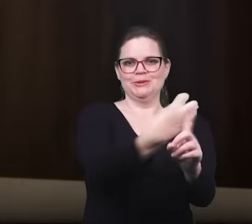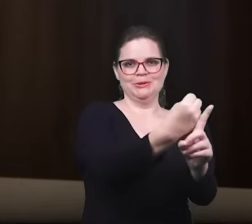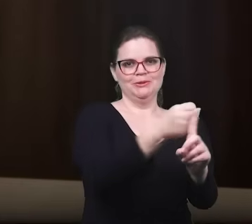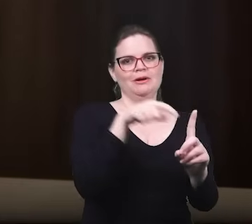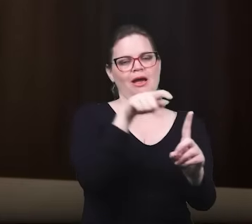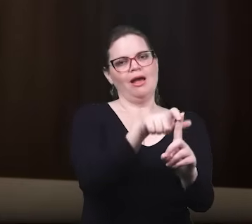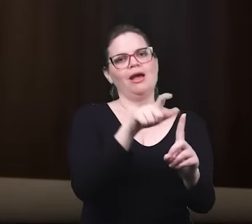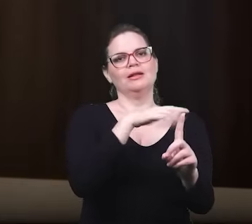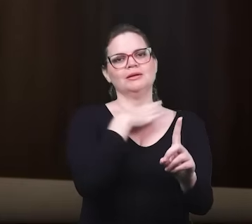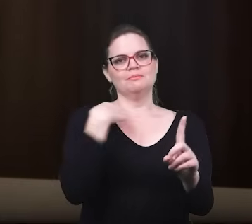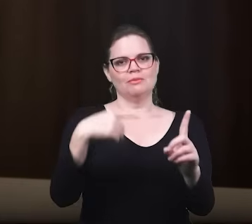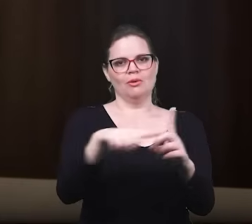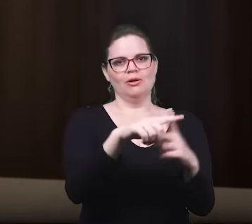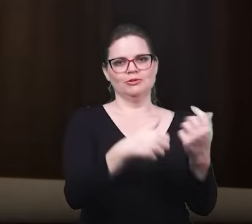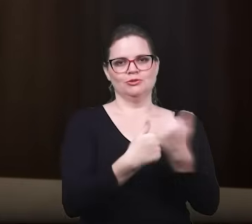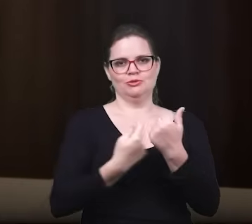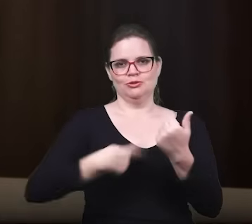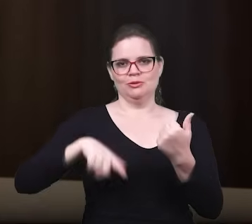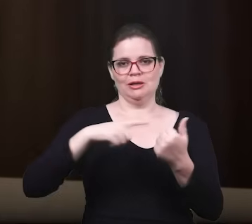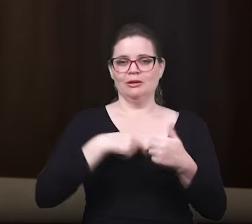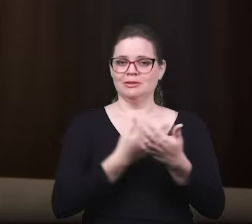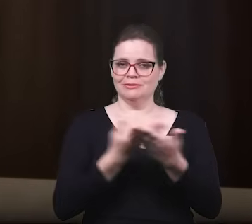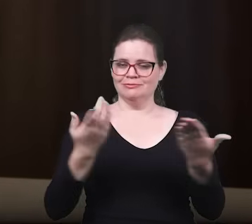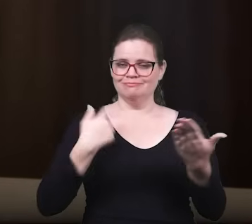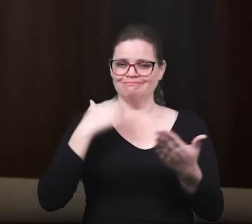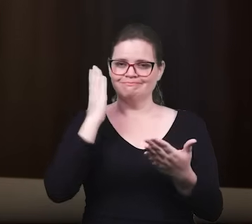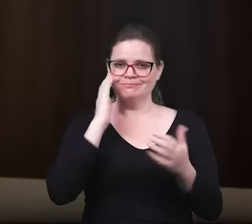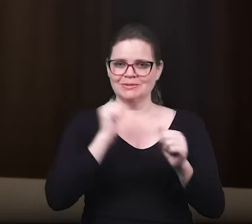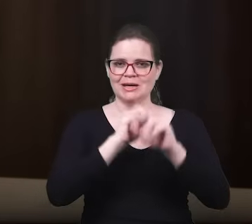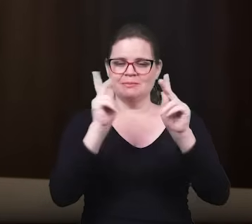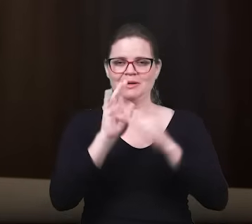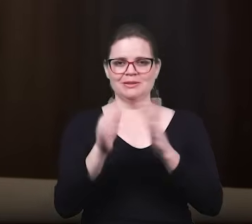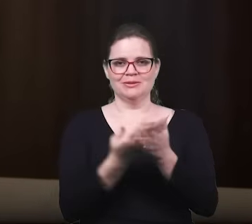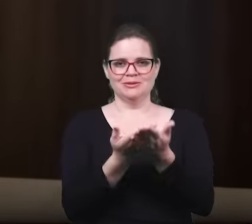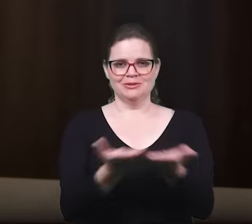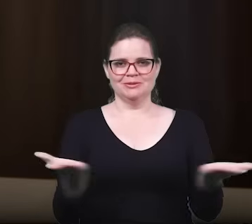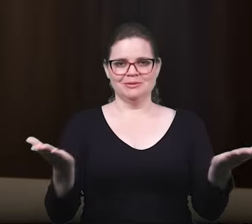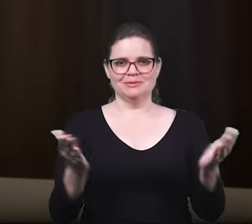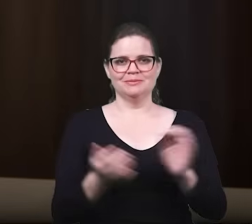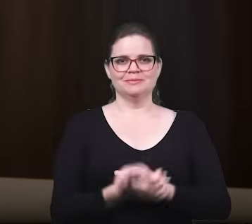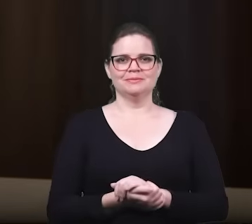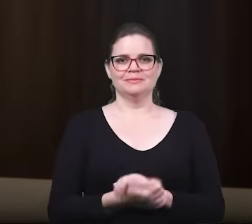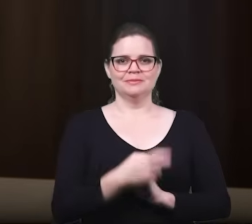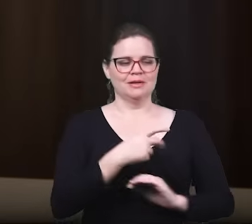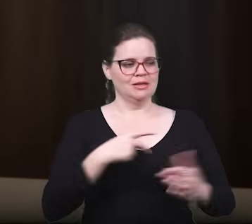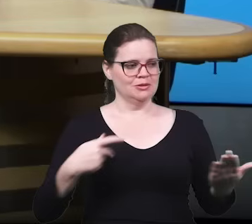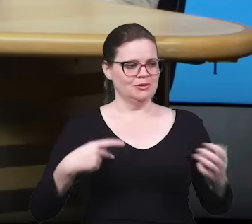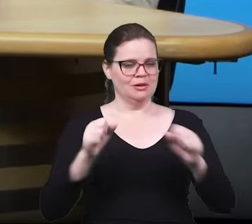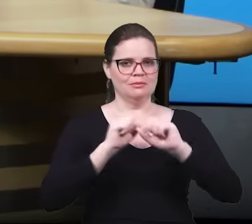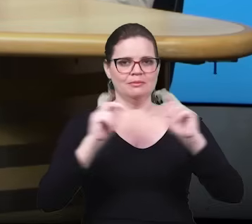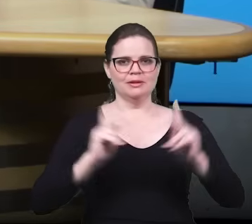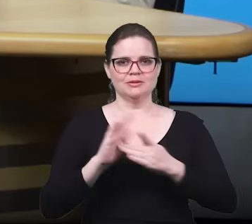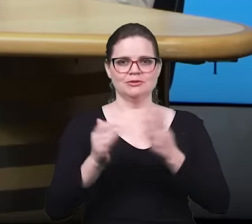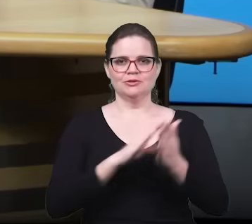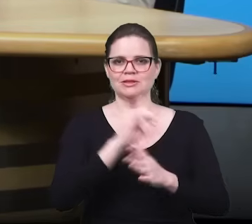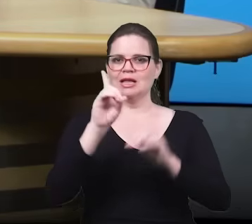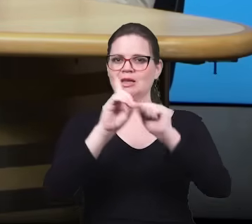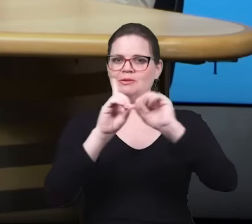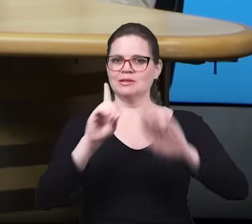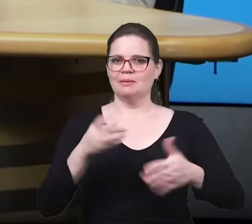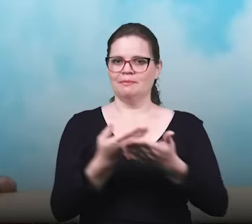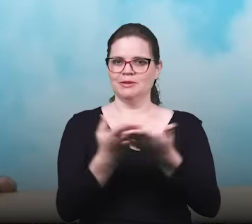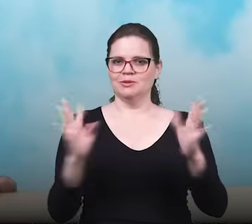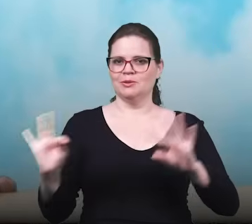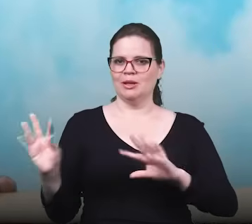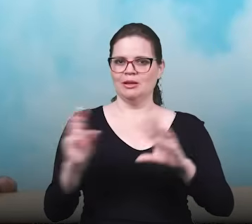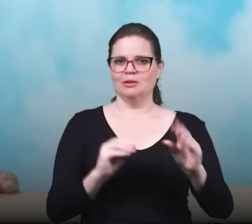nossos irmãos e que Deus abençoe a todos. A paz do Senhor Jesus, a paz do Senhor, pastor Leonardo. A paz do Senhor, pastor